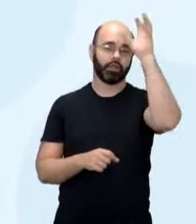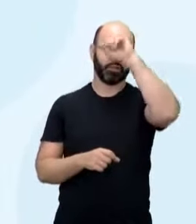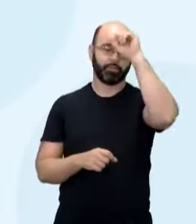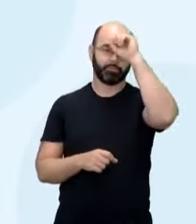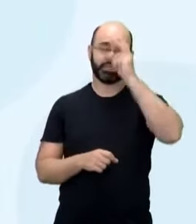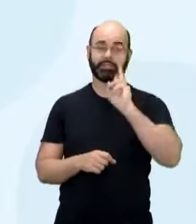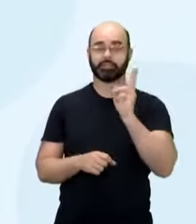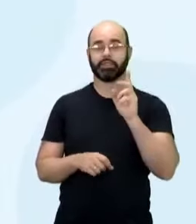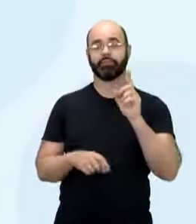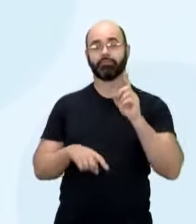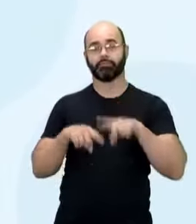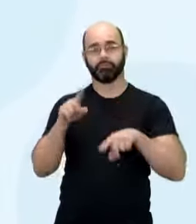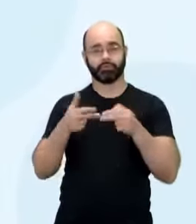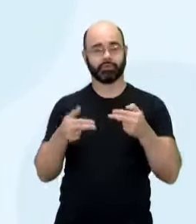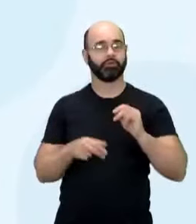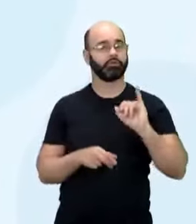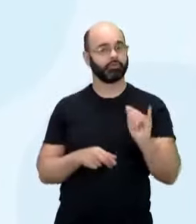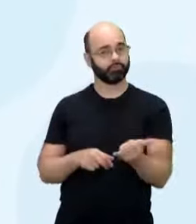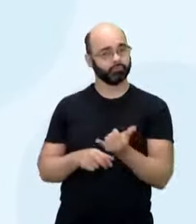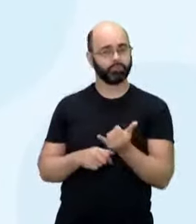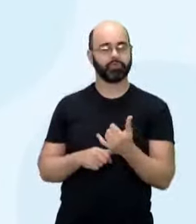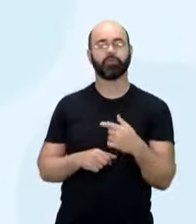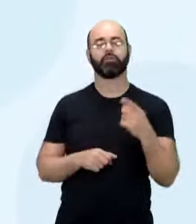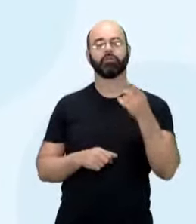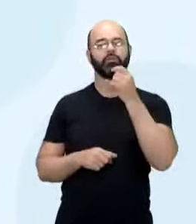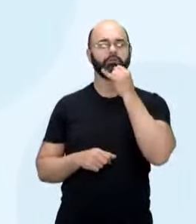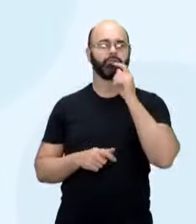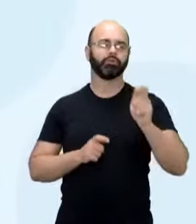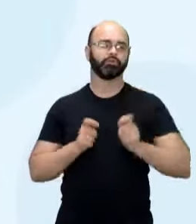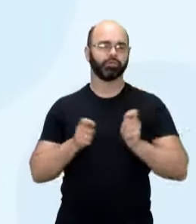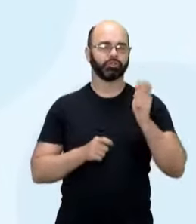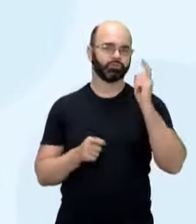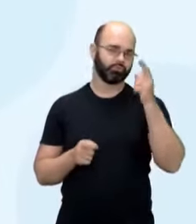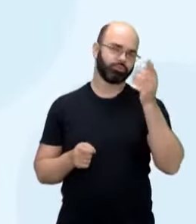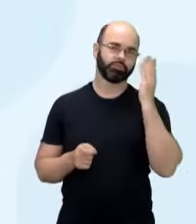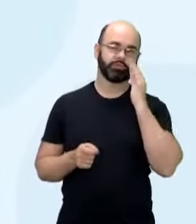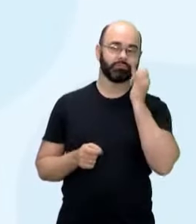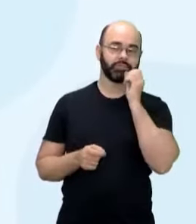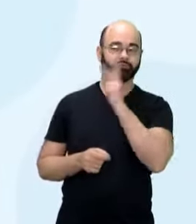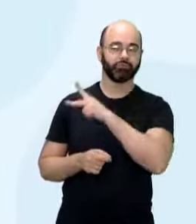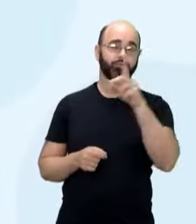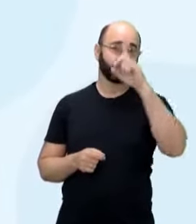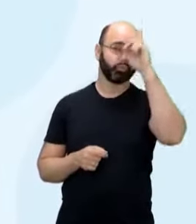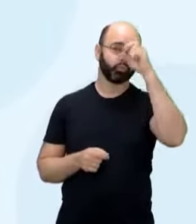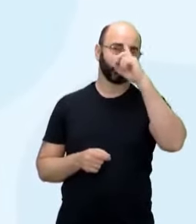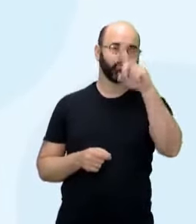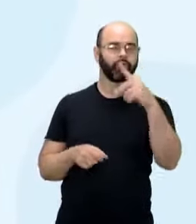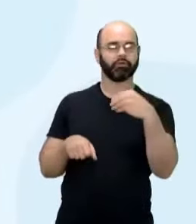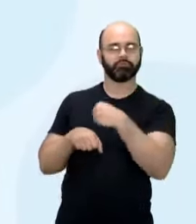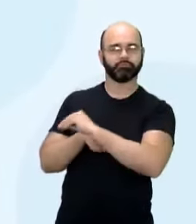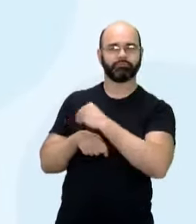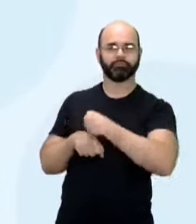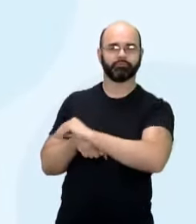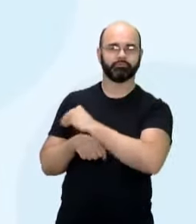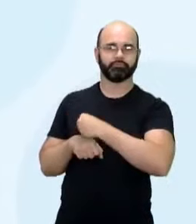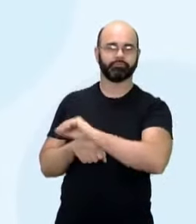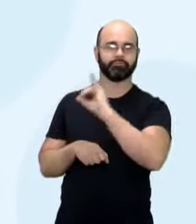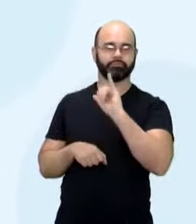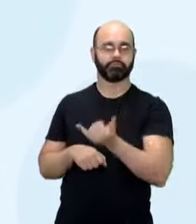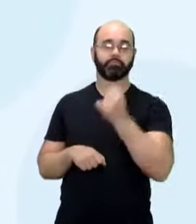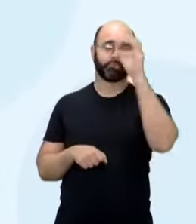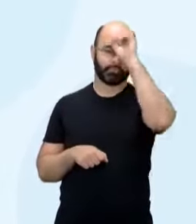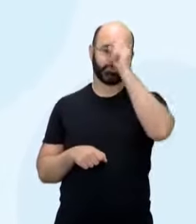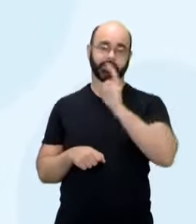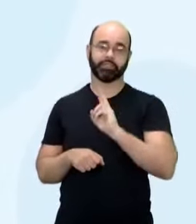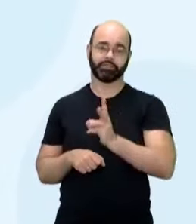Sempre. Então, gestores, sempre ajudar ao professor que ainda tem dúvida de onde ele pode acessar, porque o material do Aprender Sempre e o material do